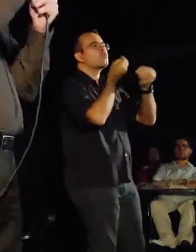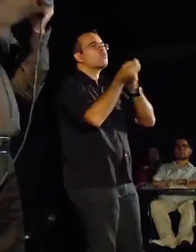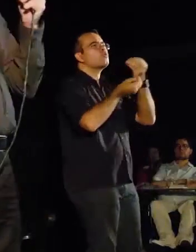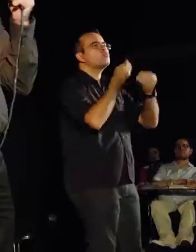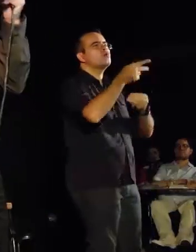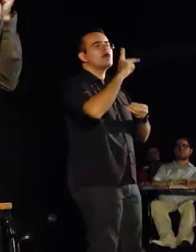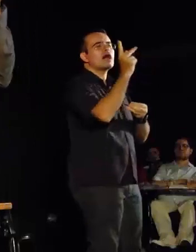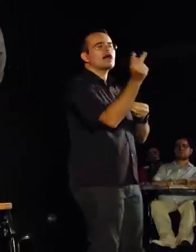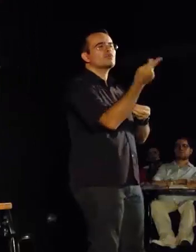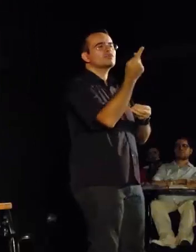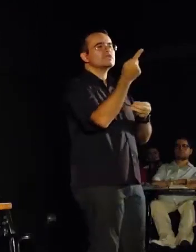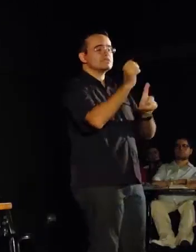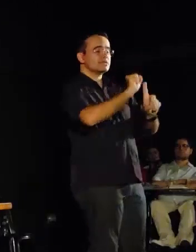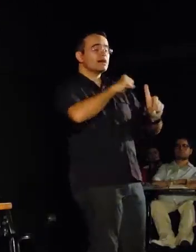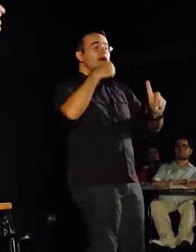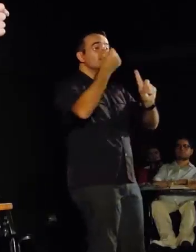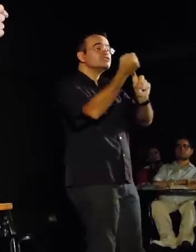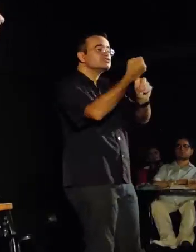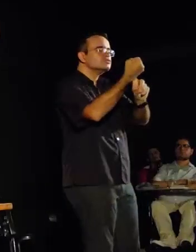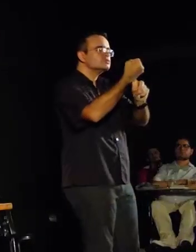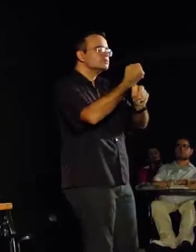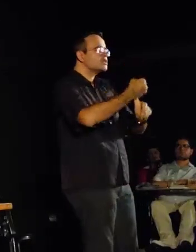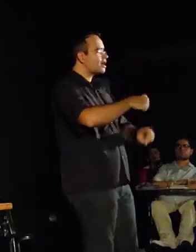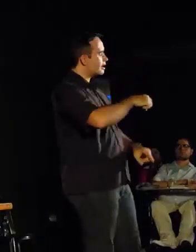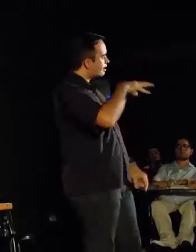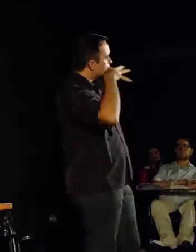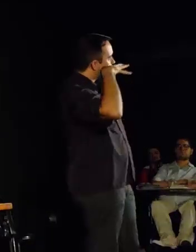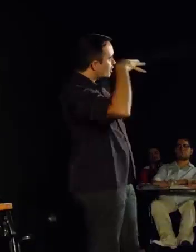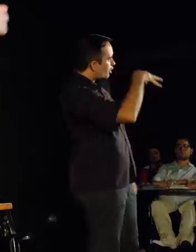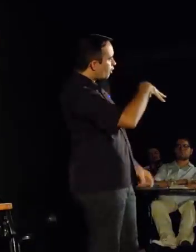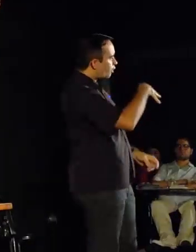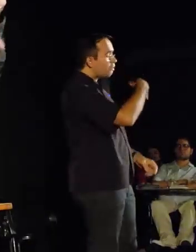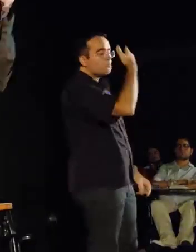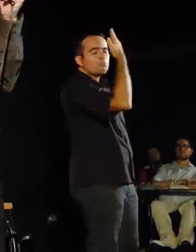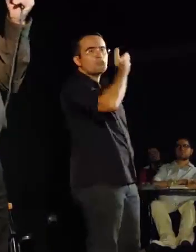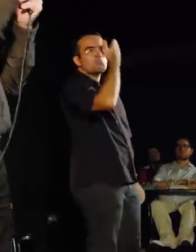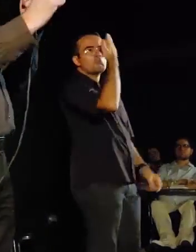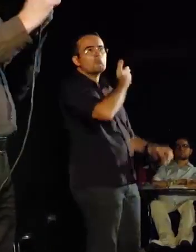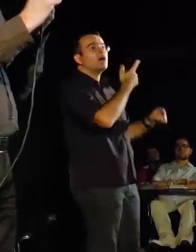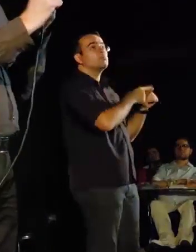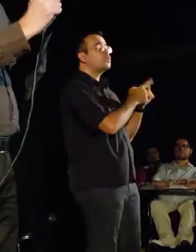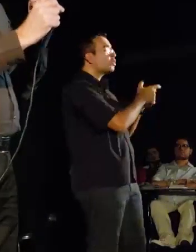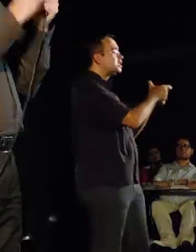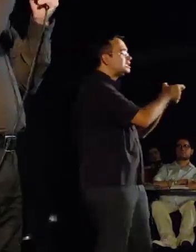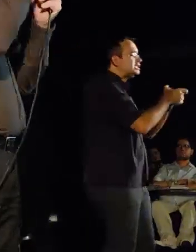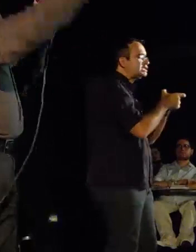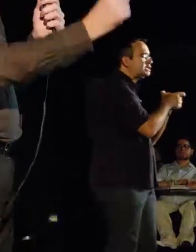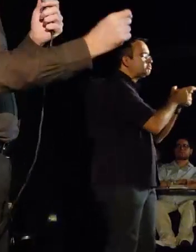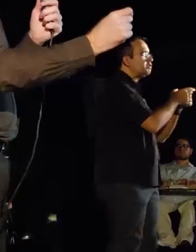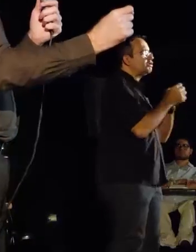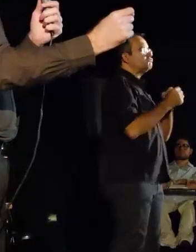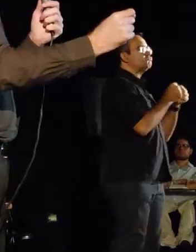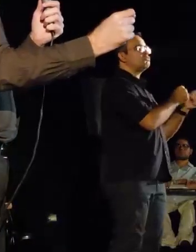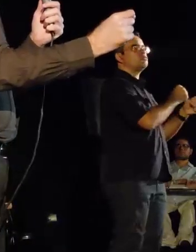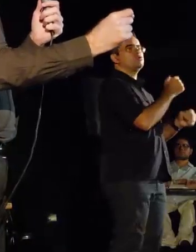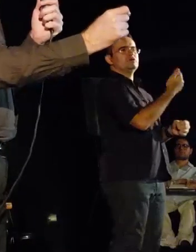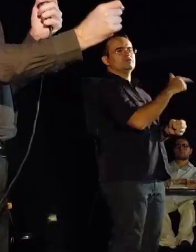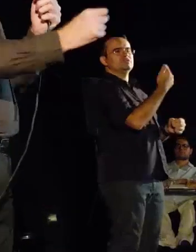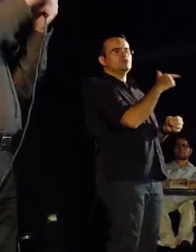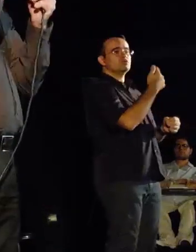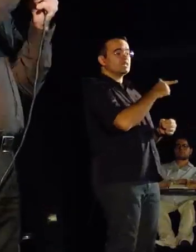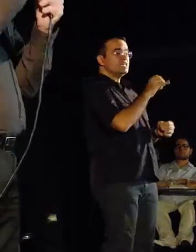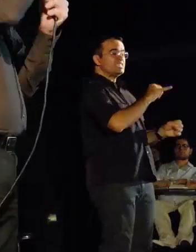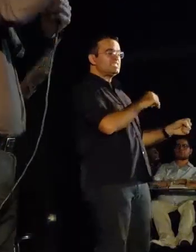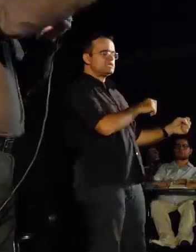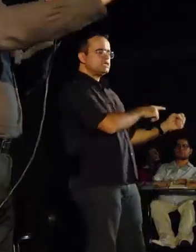é transformá-la em invisível. Por quê? Porque a partir do momento que ela é visível, ela me afeta.